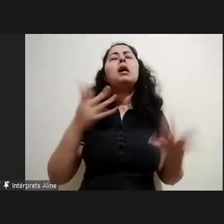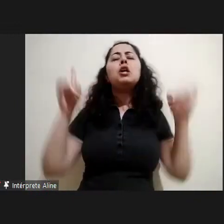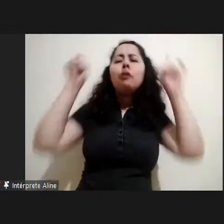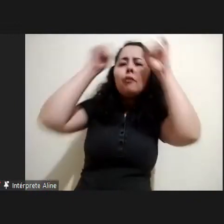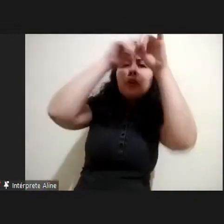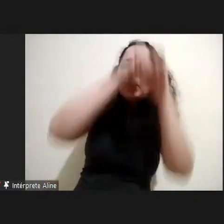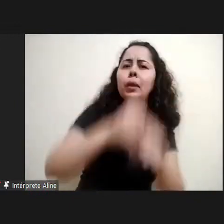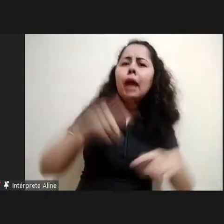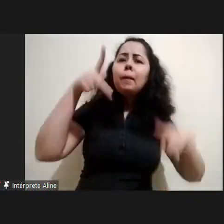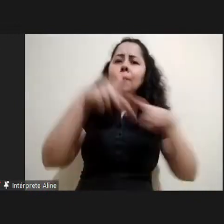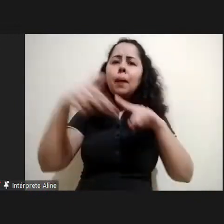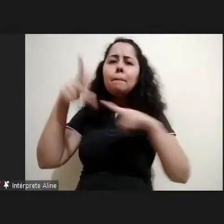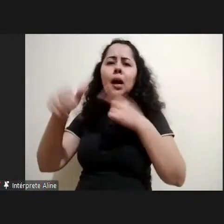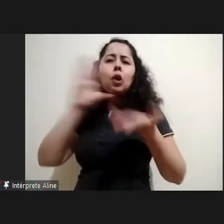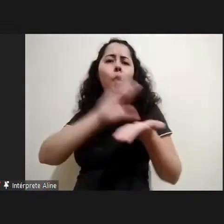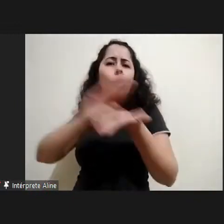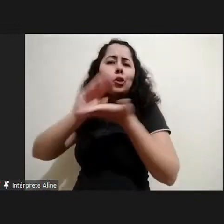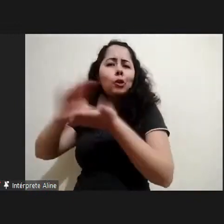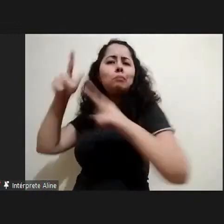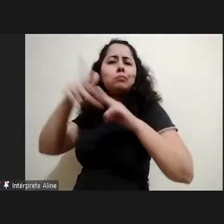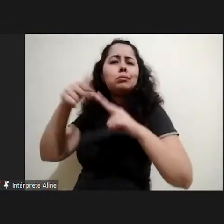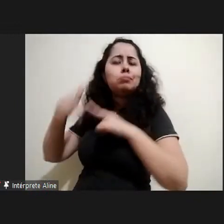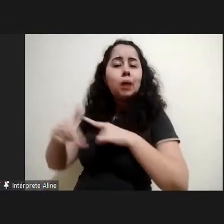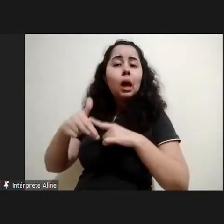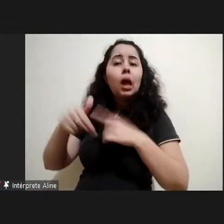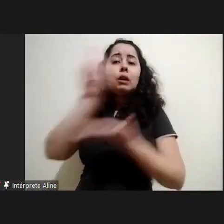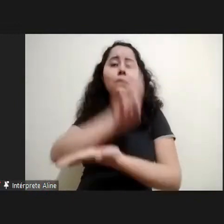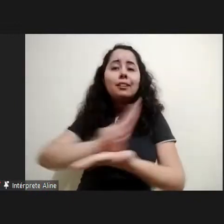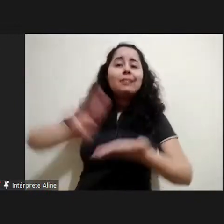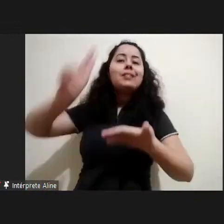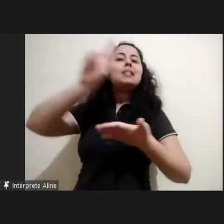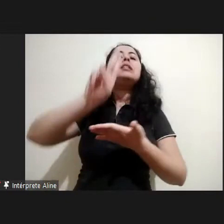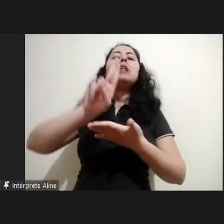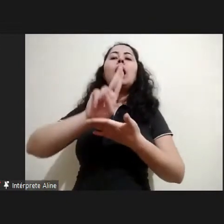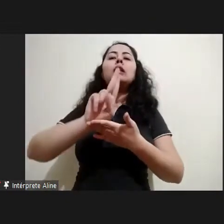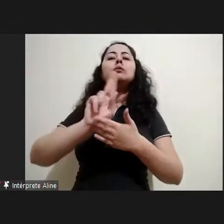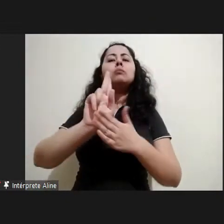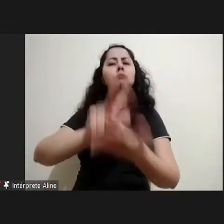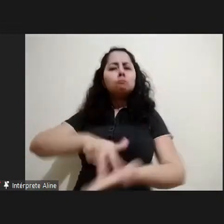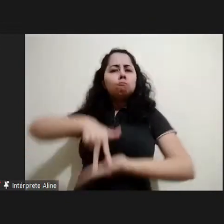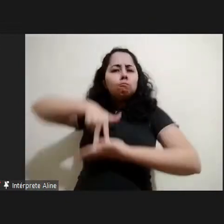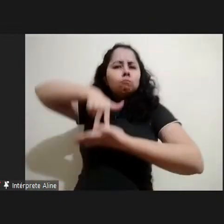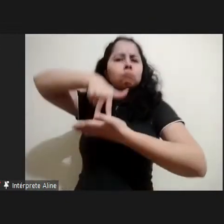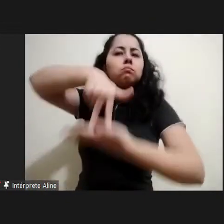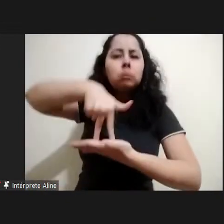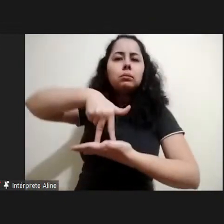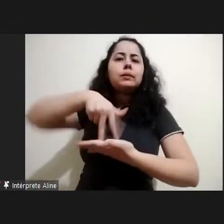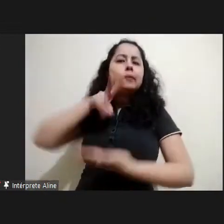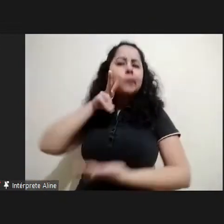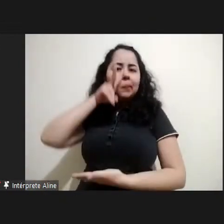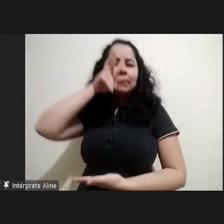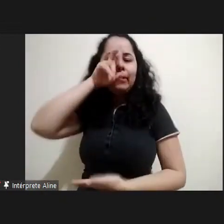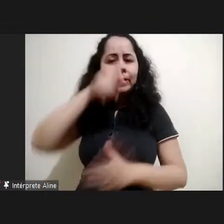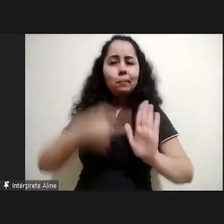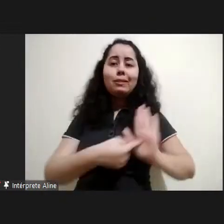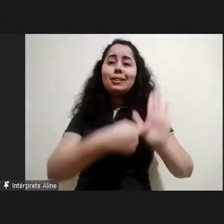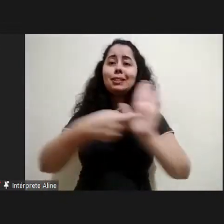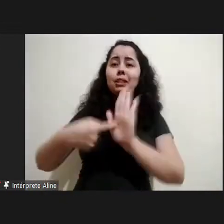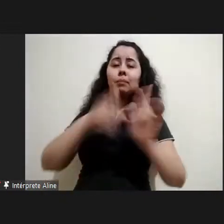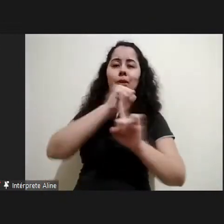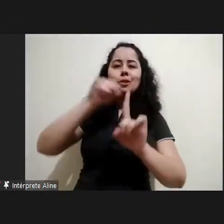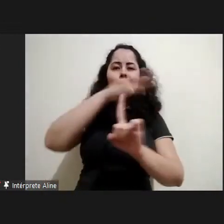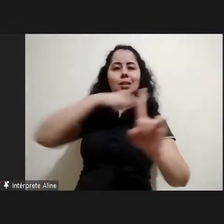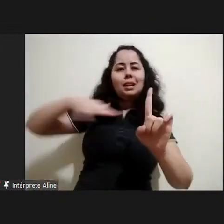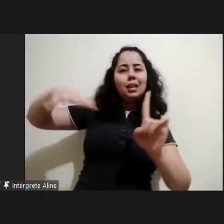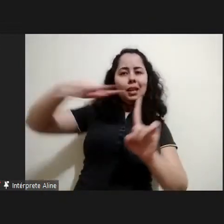as universidades reagiram de forma altiva, mostrando para a sociedade o quanto elas são relevantes